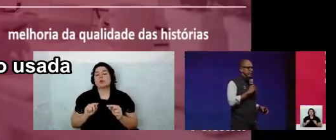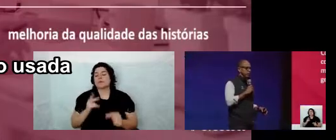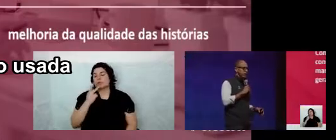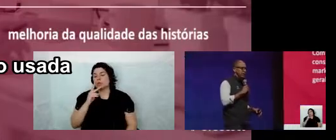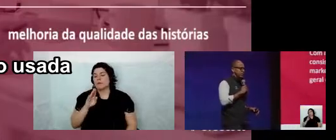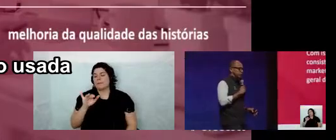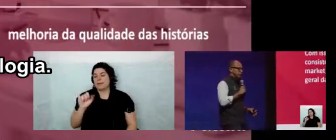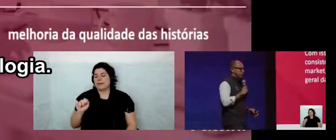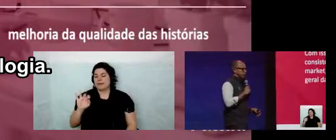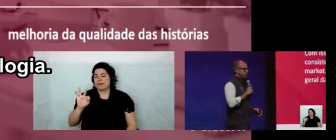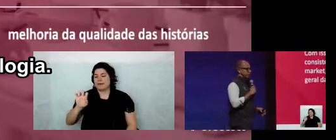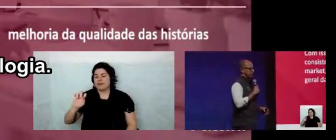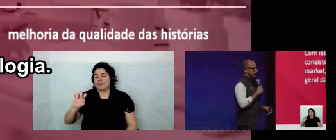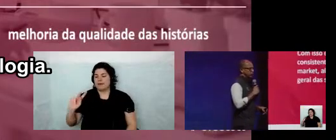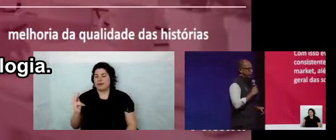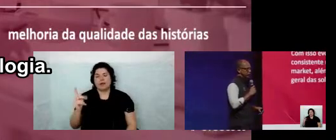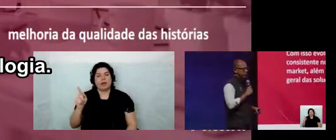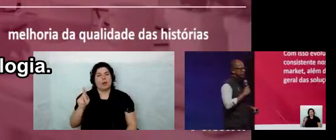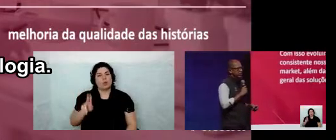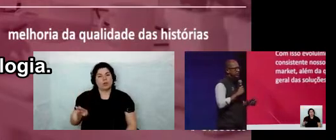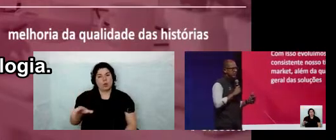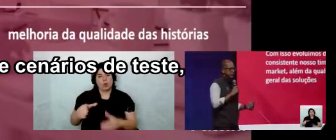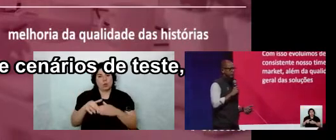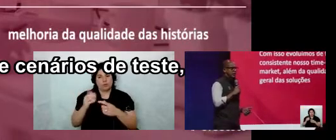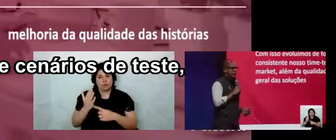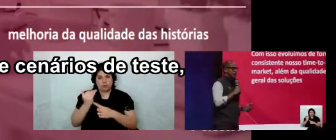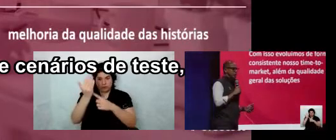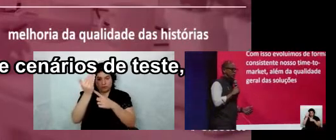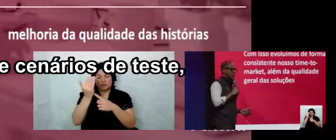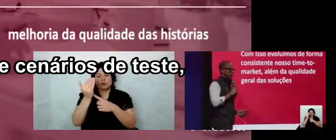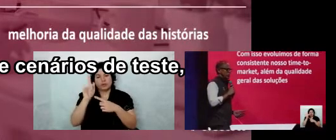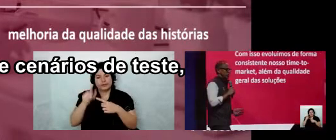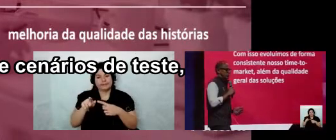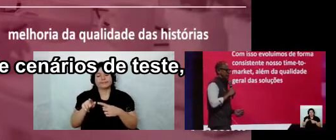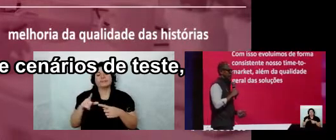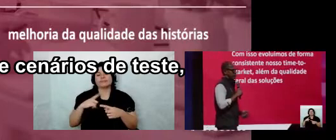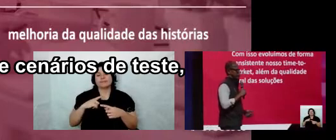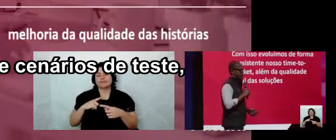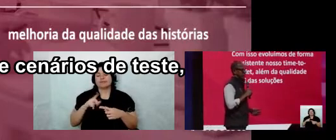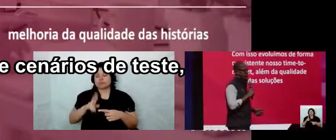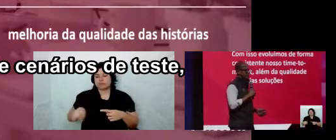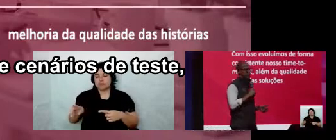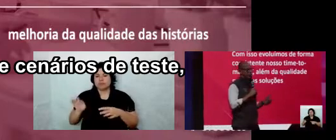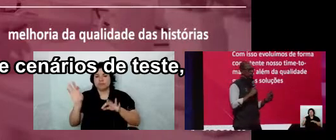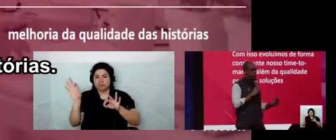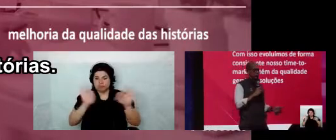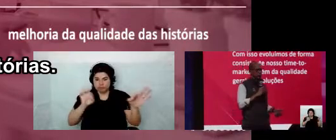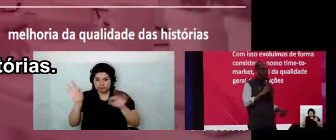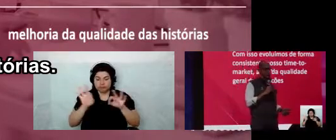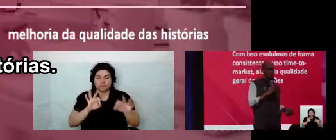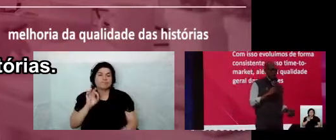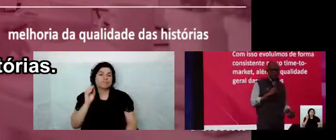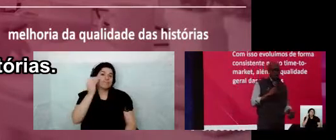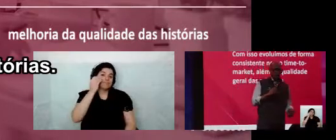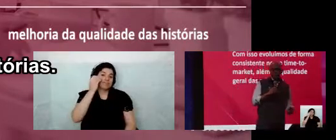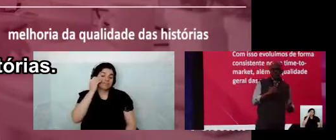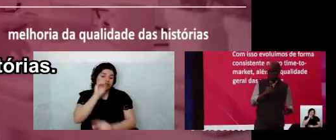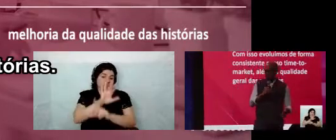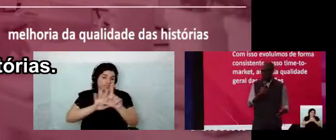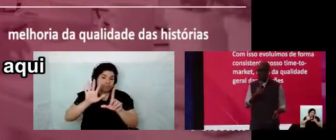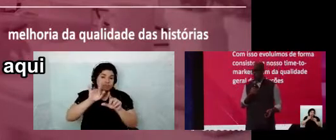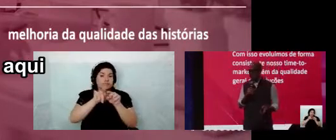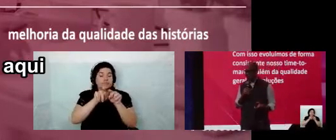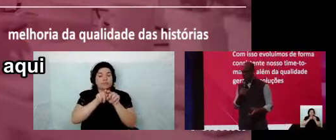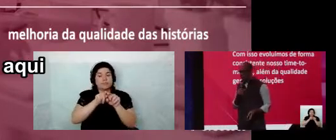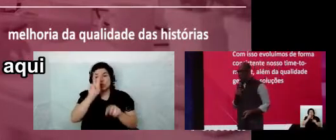está aqui sendo usada pelos times de tecnologia, está sendo usada na construção de cenários de teste, na construção de histórias. A